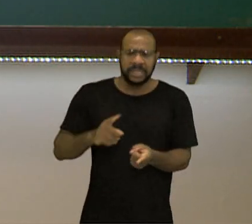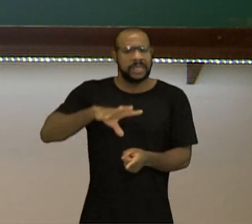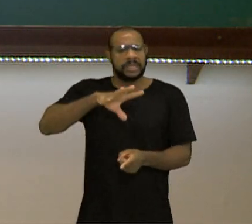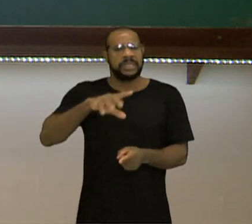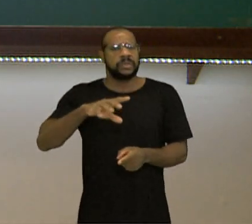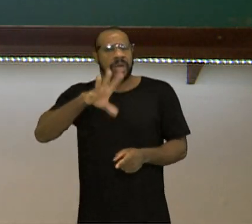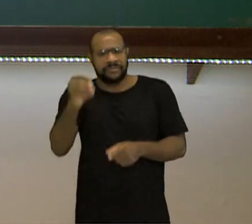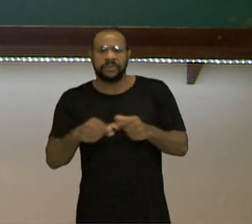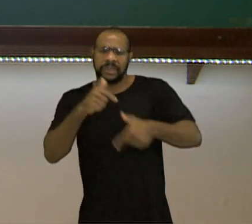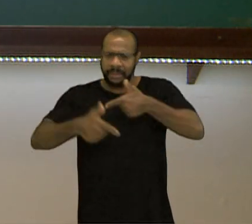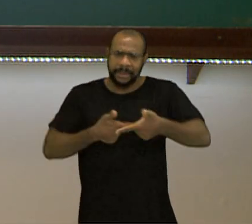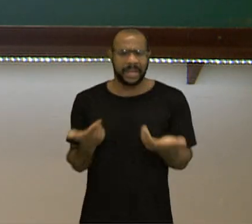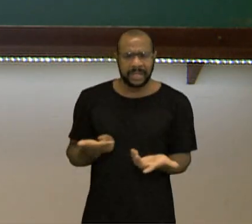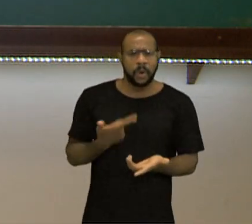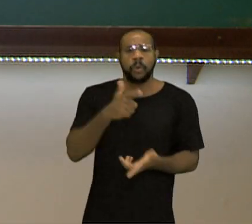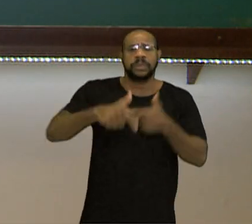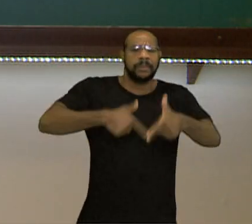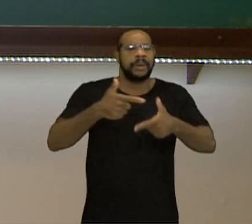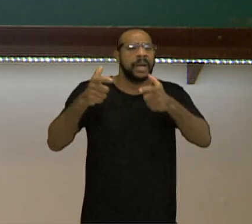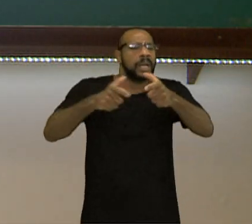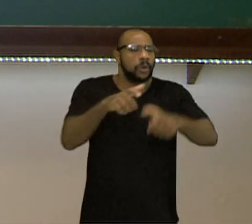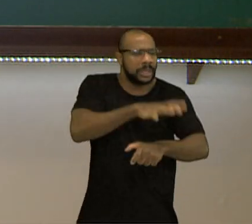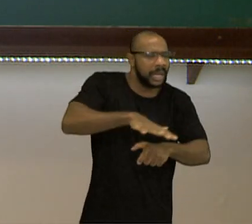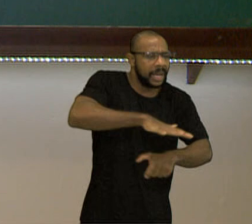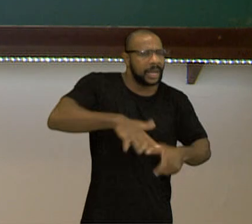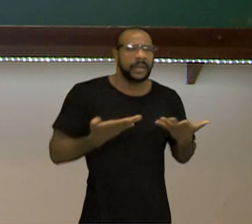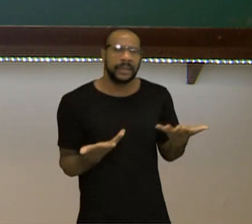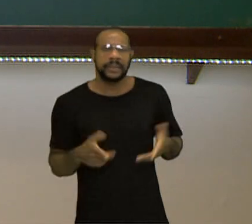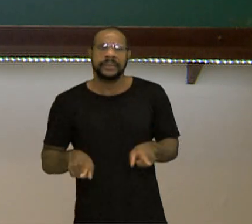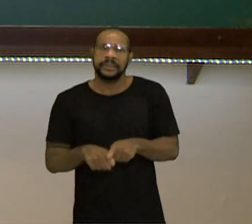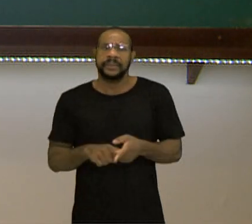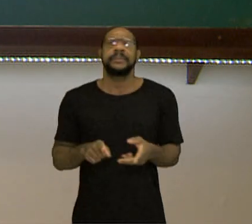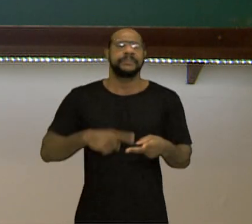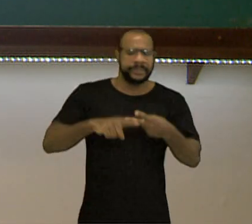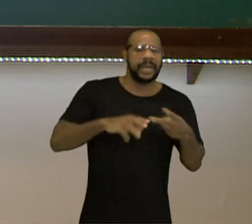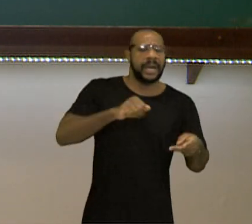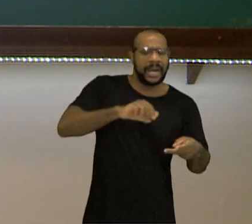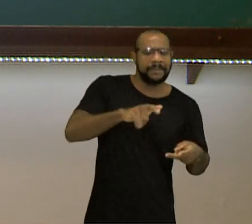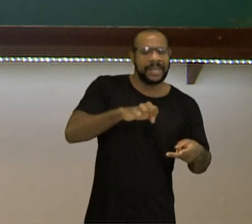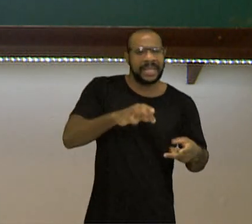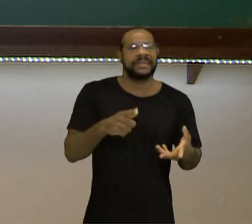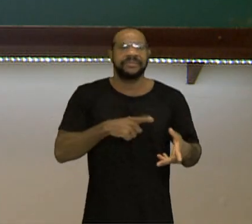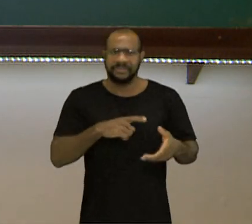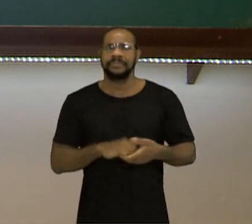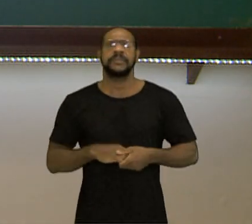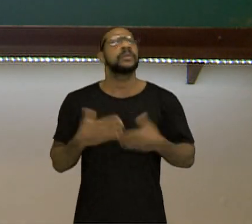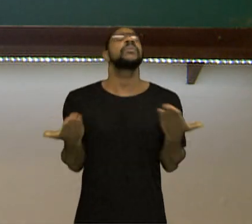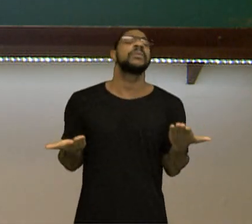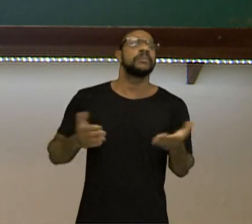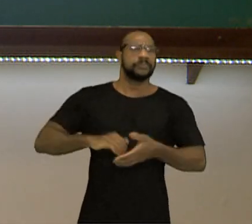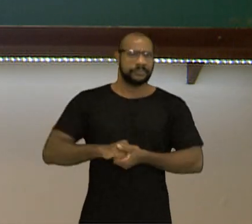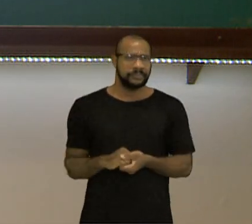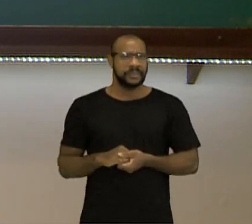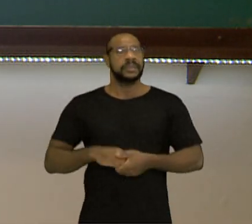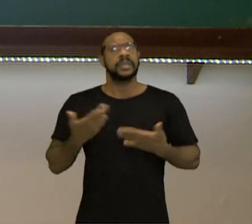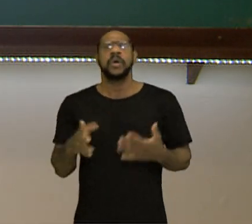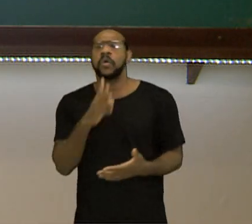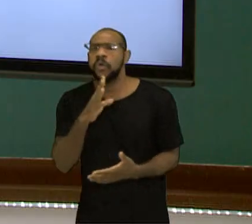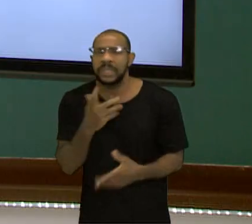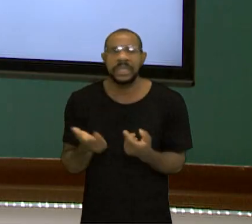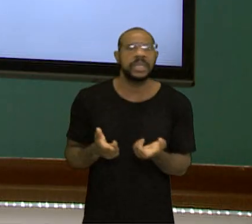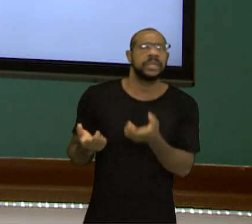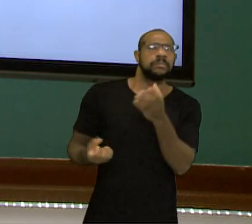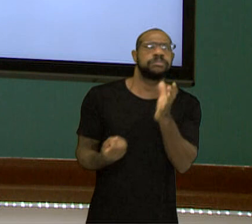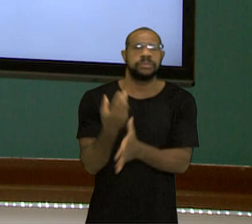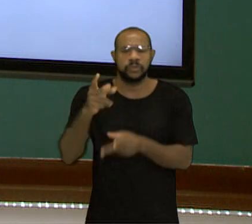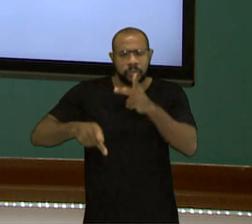pelos africanos escravizados aqui no Brasil? Além da ama de leite, vamos pensar um pouquinho sobre essa questão? Então, conhecer a origem